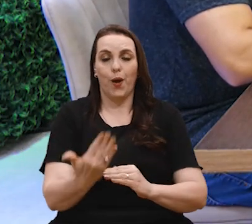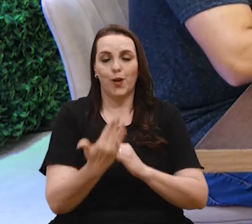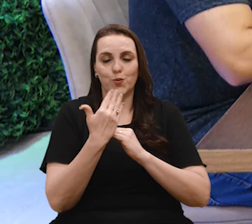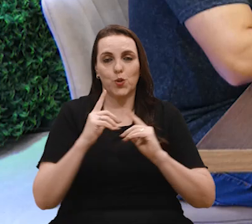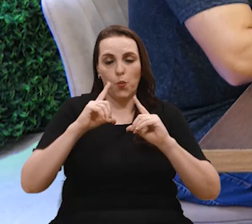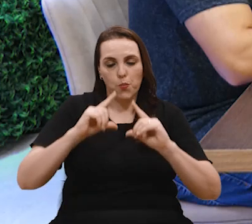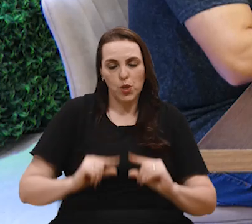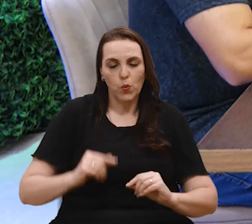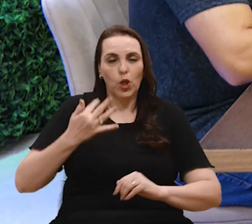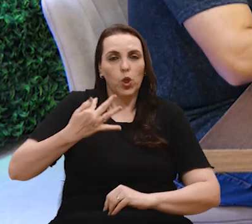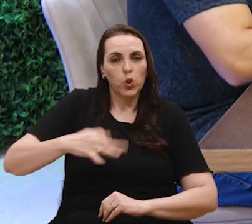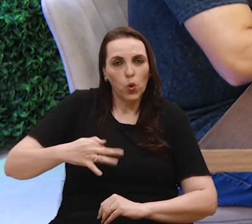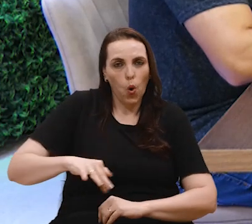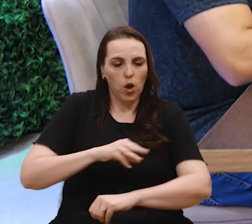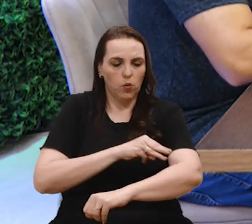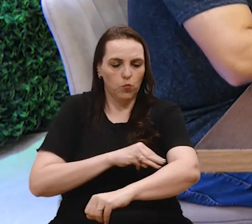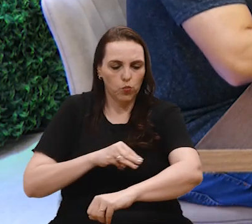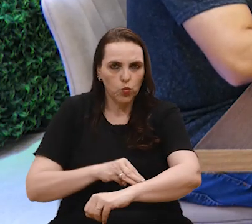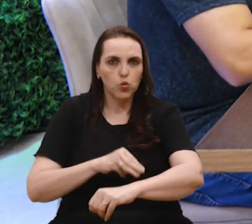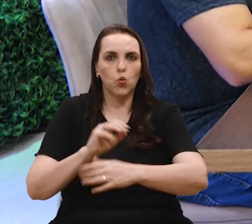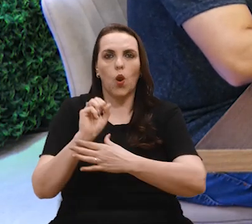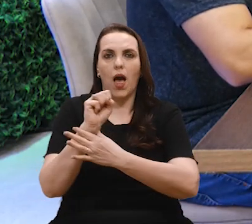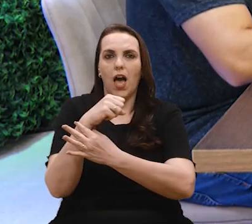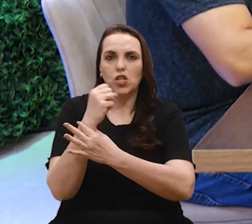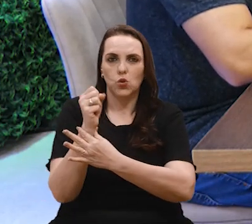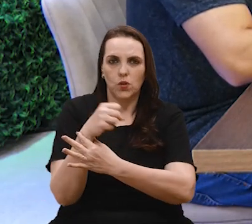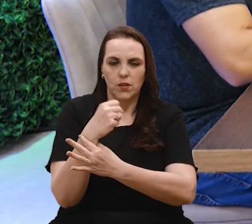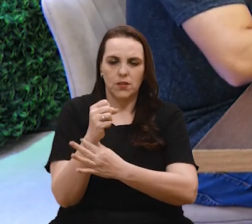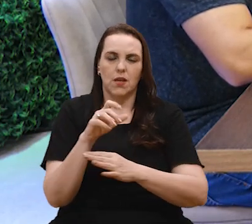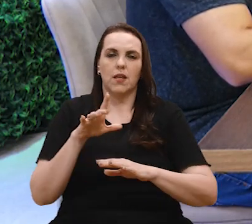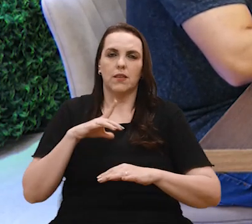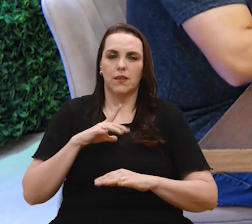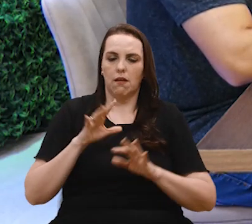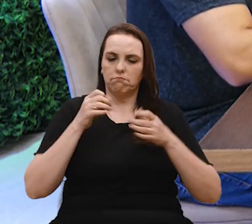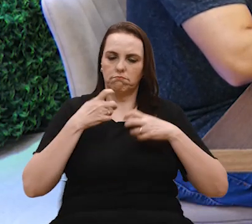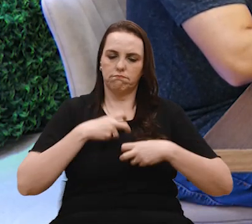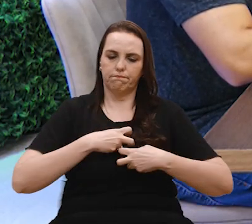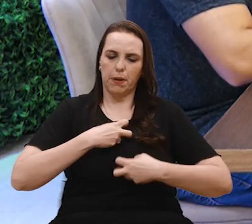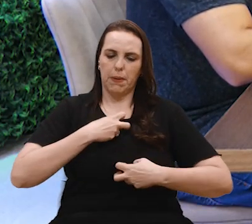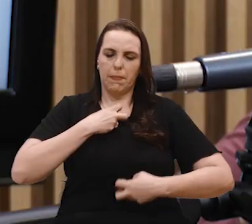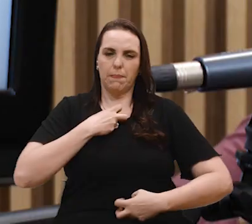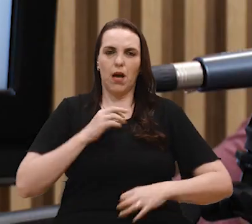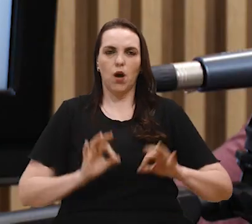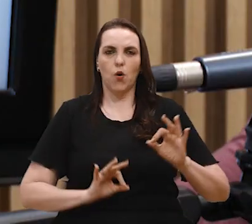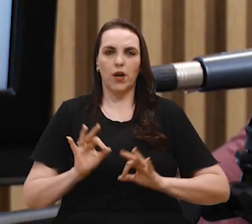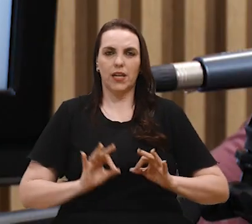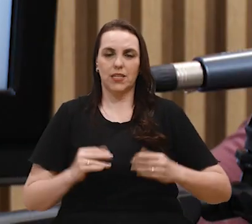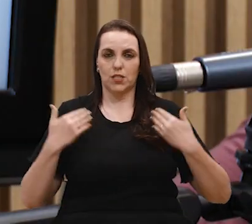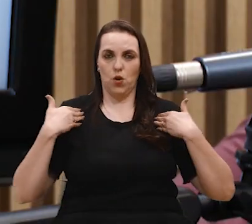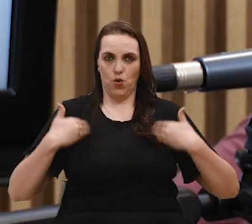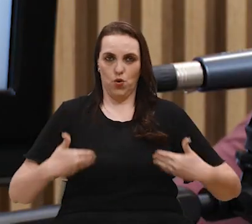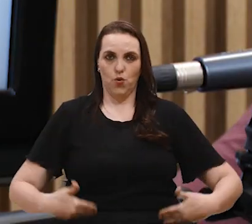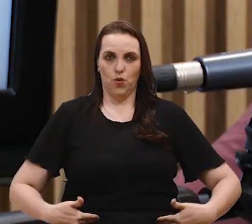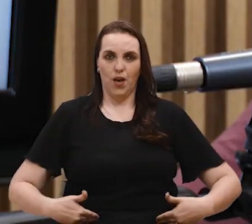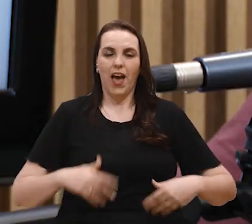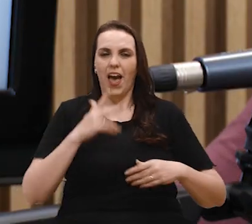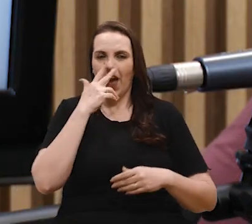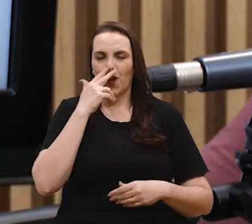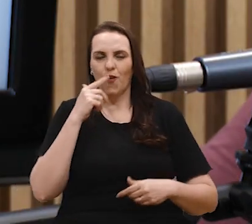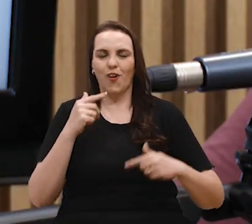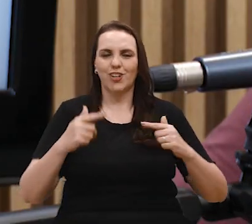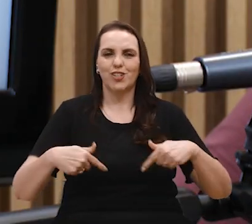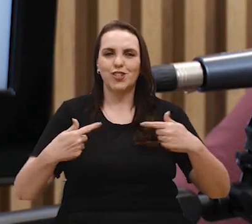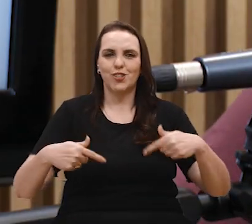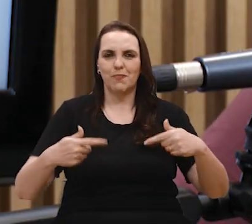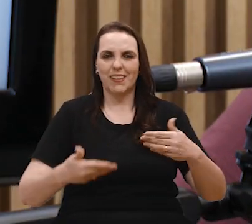a diminuir dores musculares, dores articulares, fazendo esse alinhamento, deixando o corpo... Eu sempre digo para os meus pacientes, a gente vai fazer uma